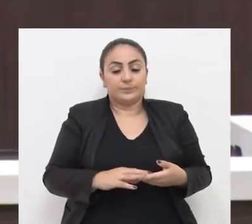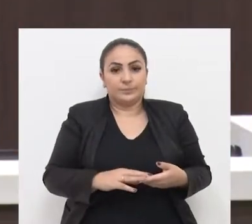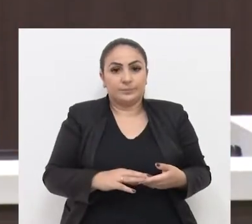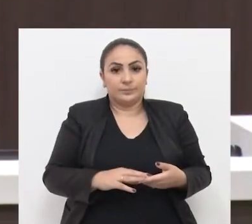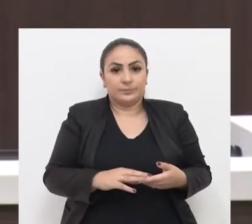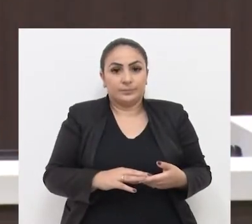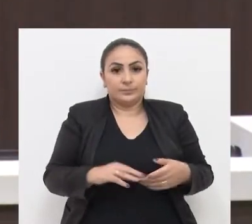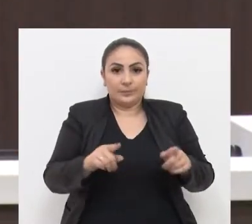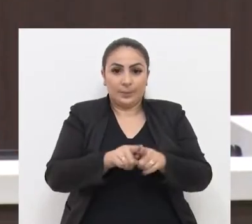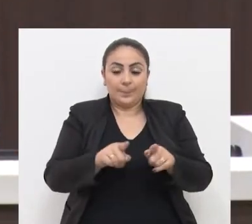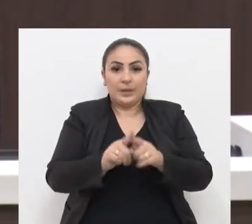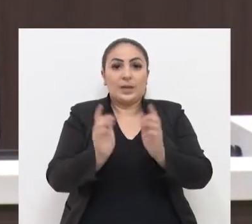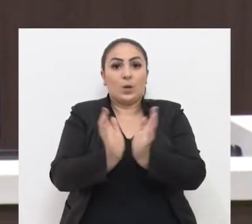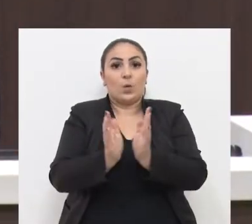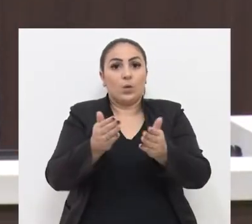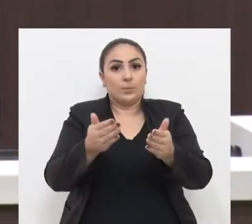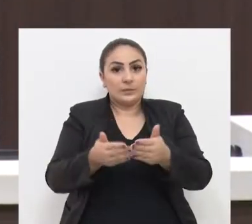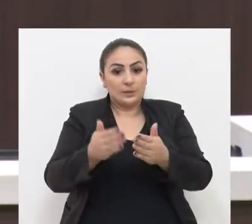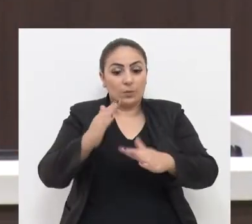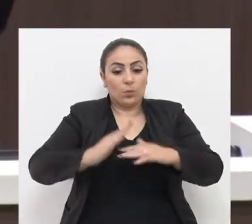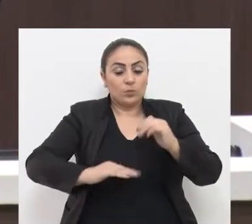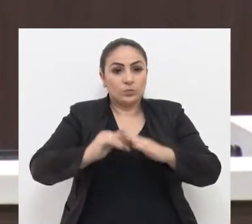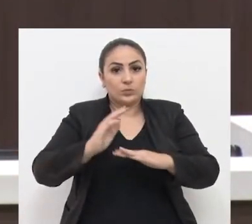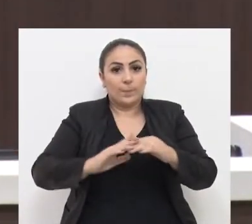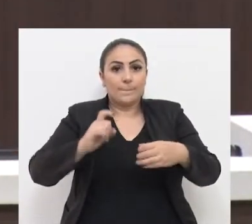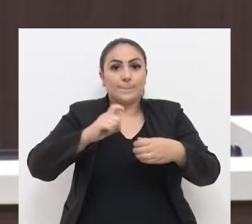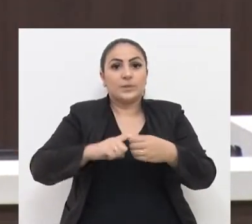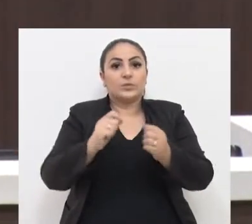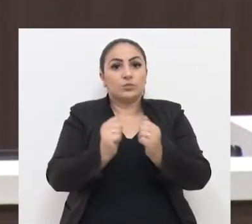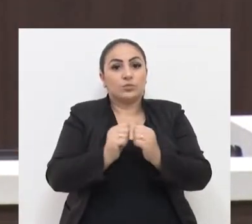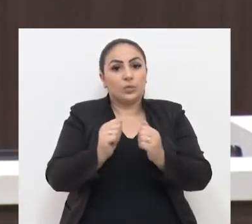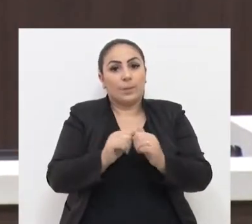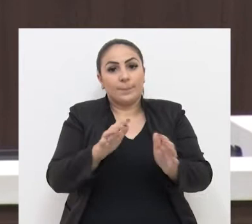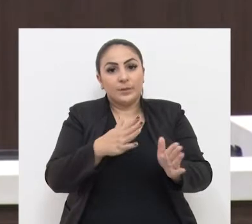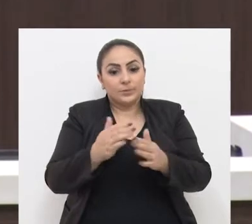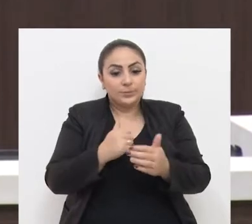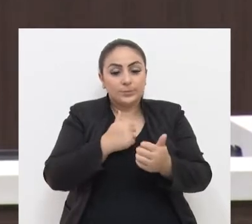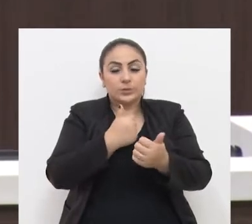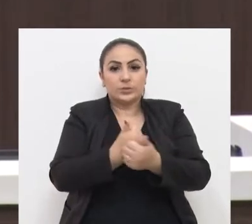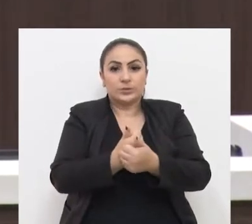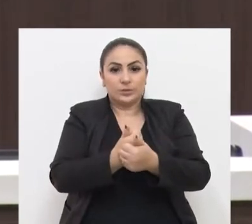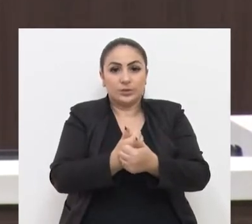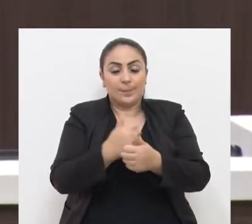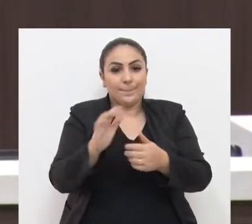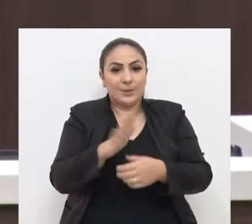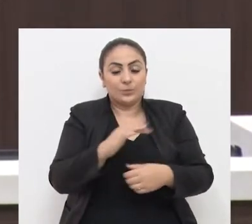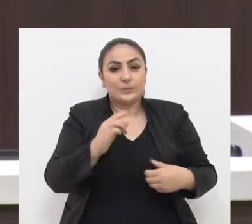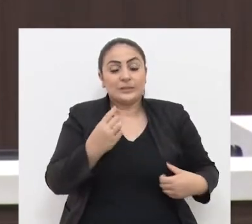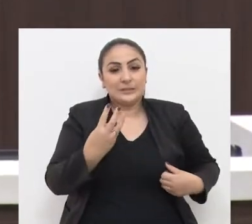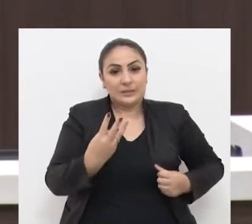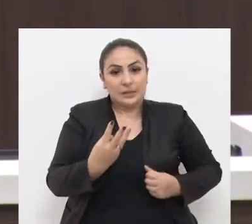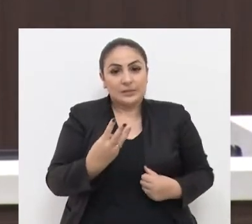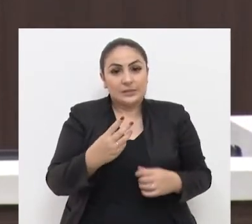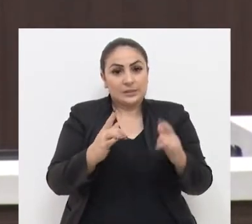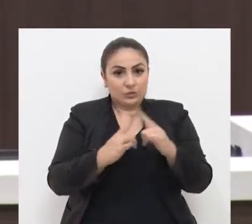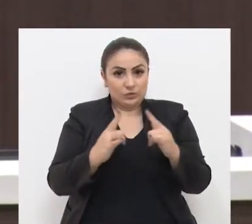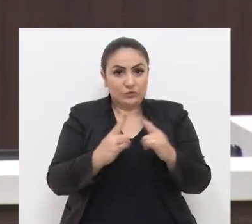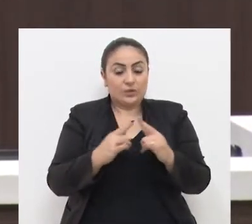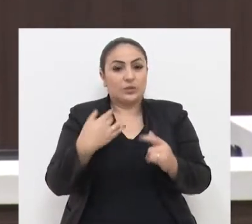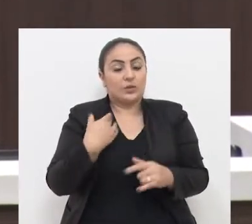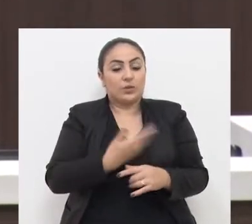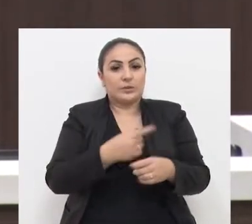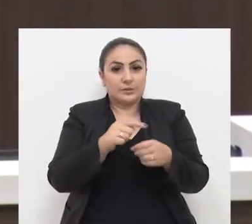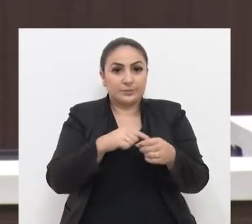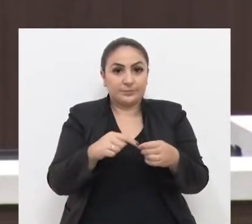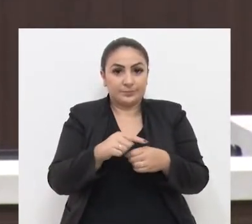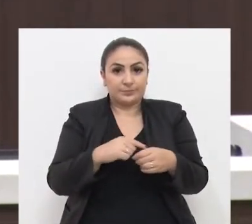E que a comissão construiu uma parceria de aproximação com pelo menos 3 instituições de